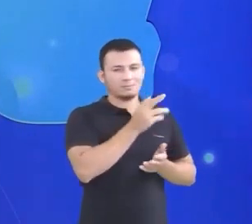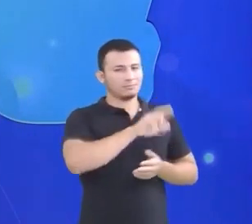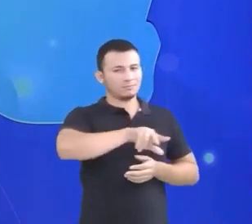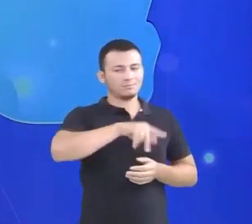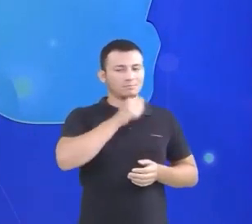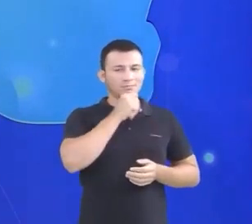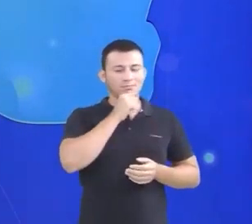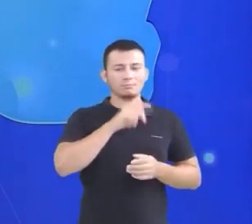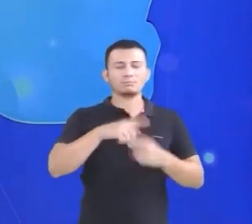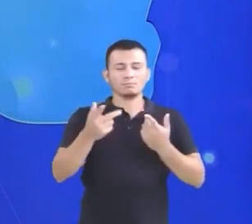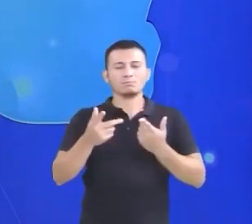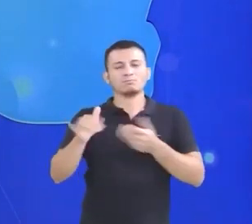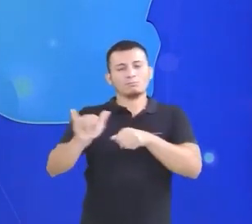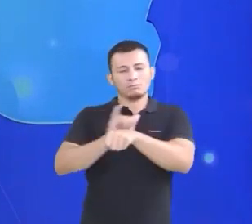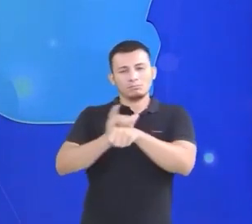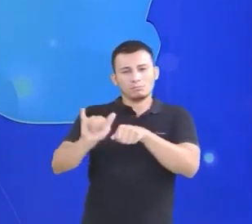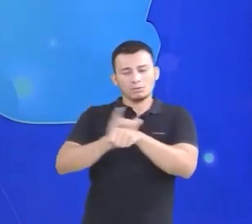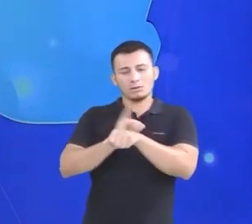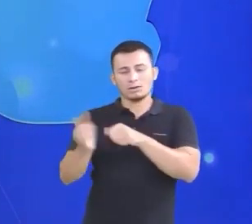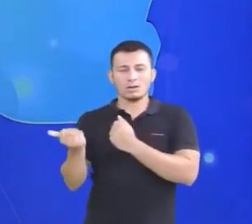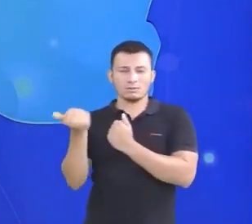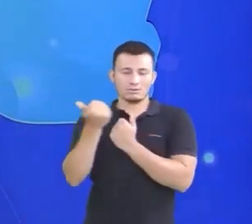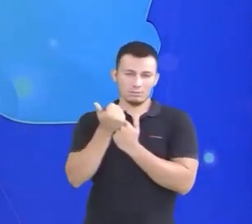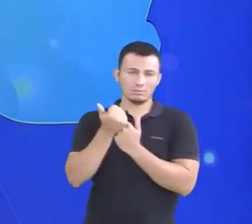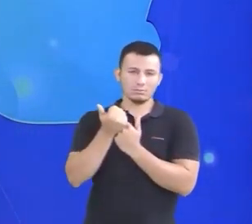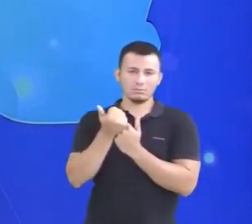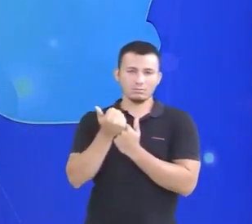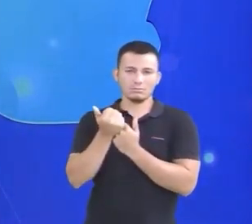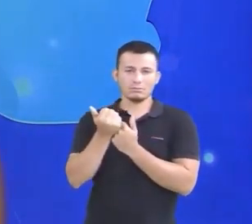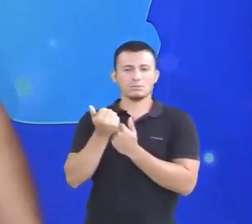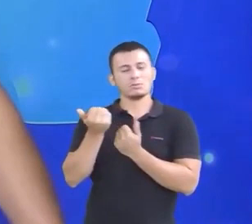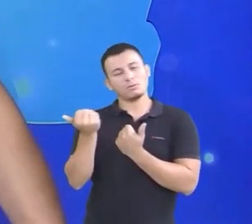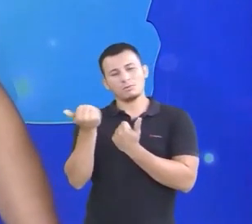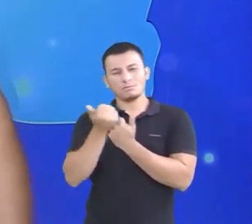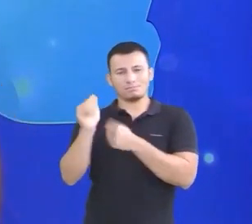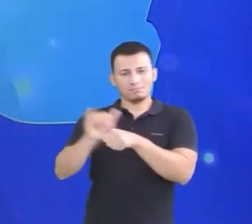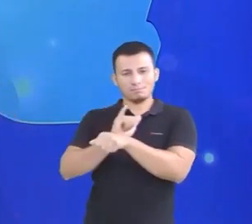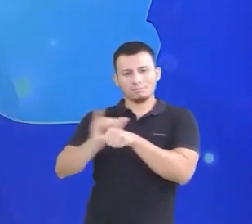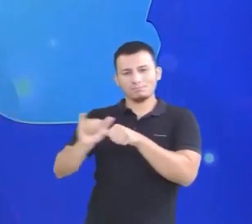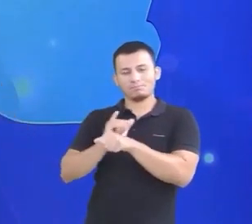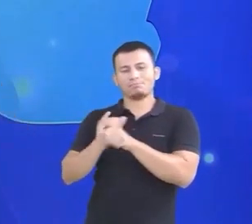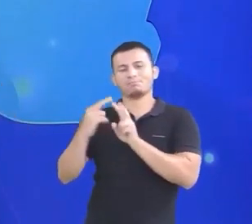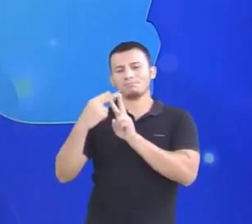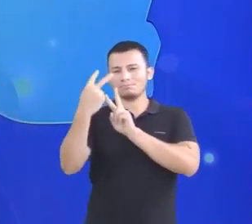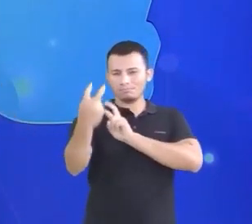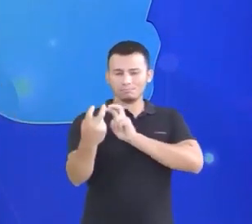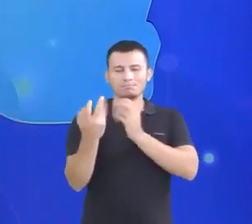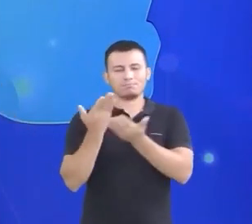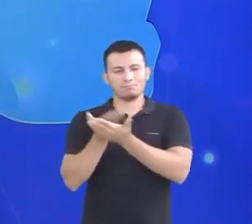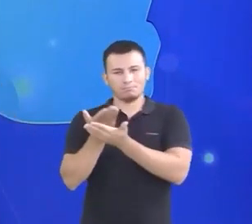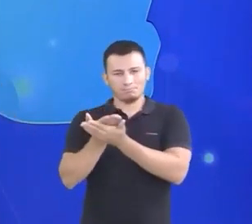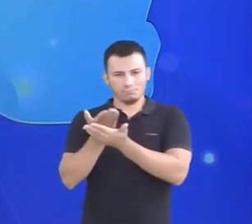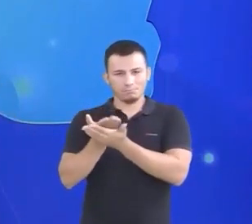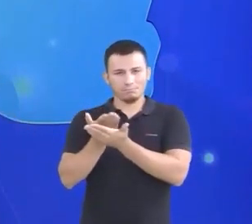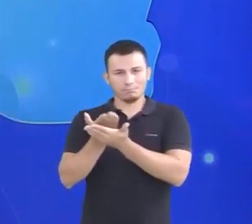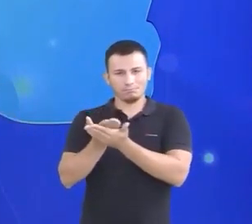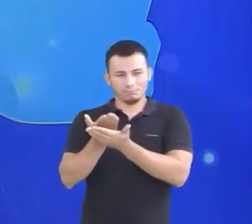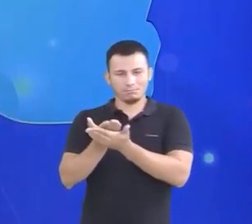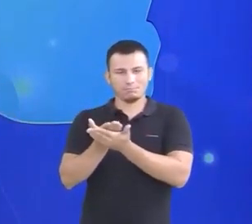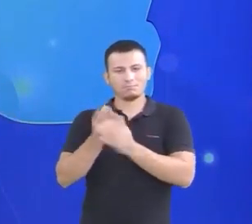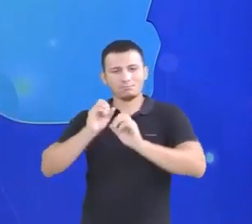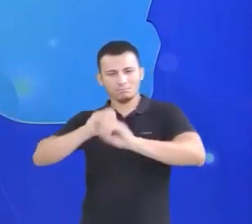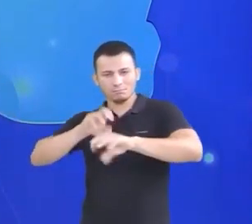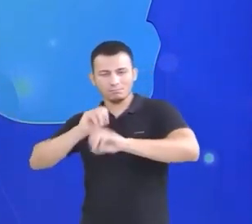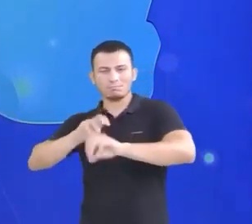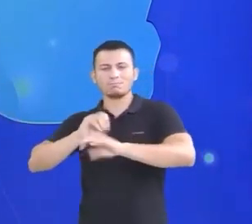essa maneira útil de substituir as aulas na escola, né? Fazendo a aula, levando a aula até a casa